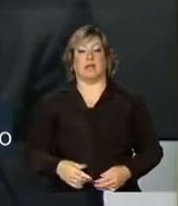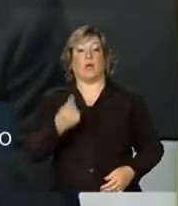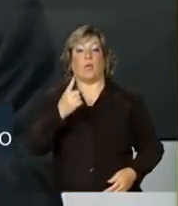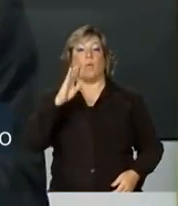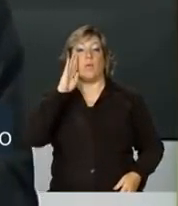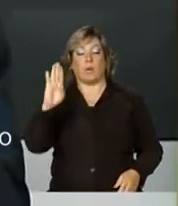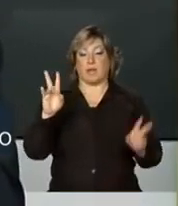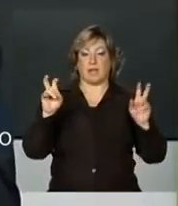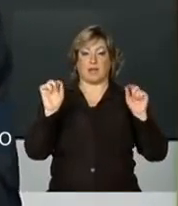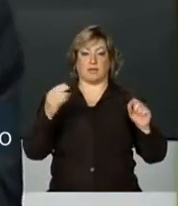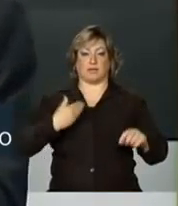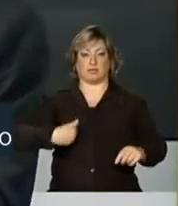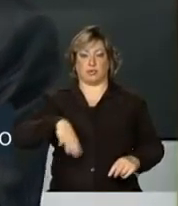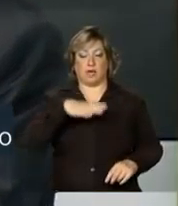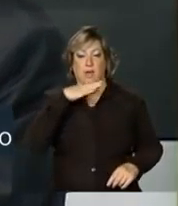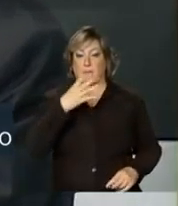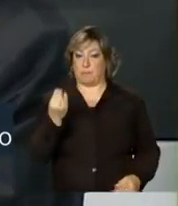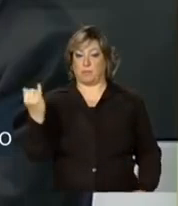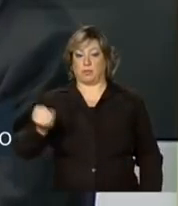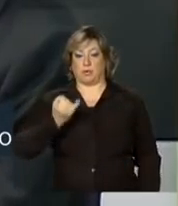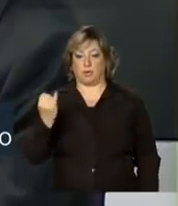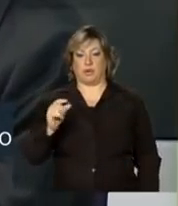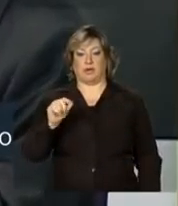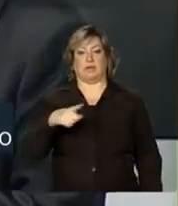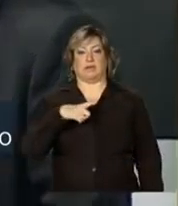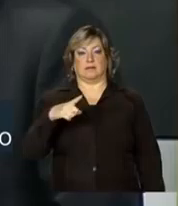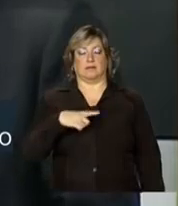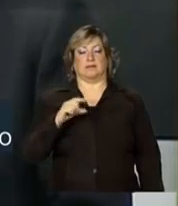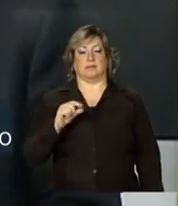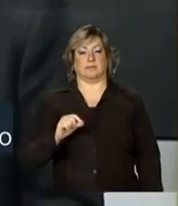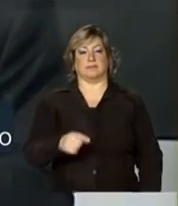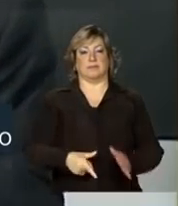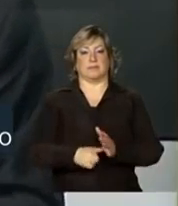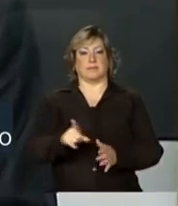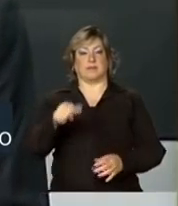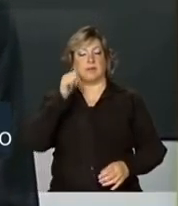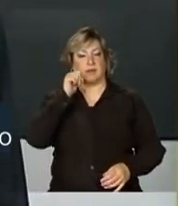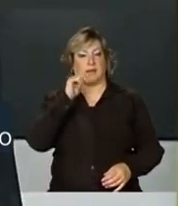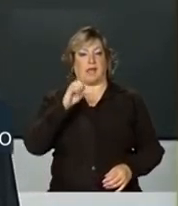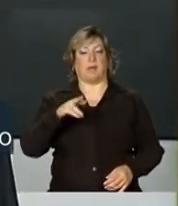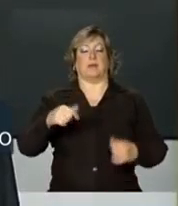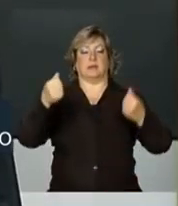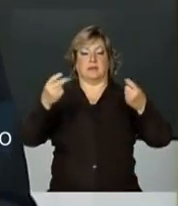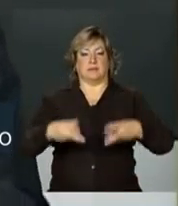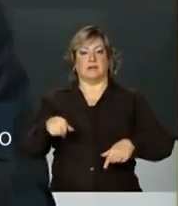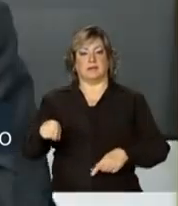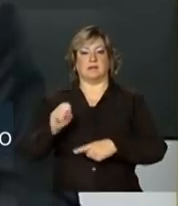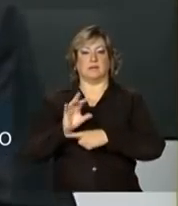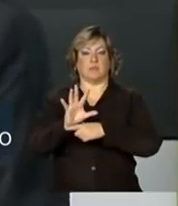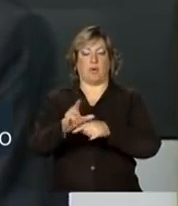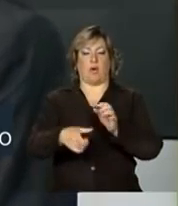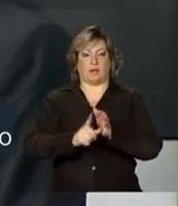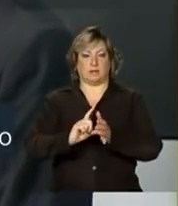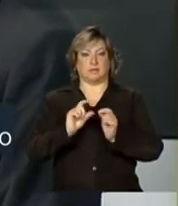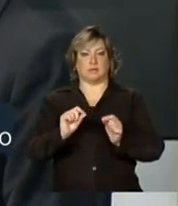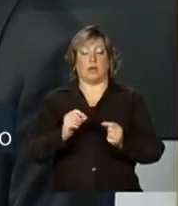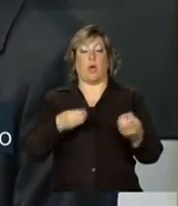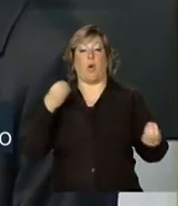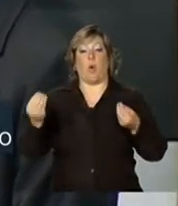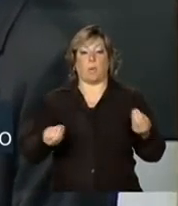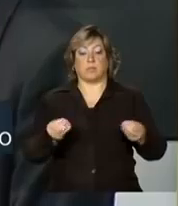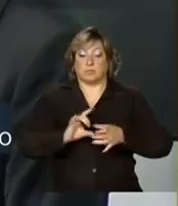aí até a pesquisadora Emma Siliprandi colocava um pouco isso aqui no vídeo, o tema da autonomia econômica das